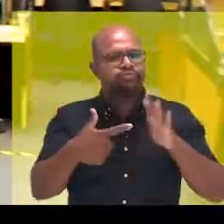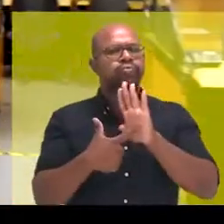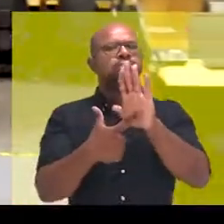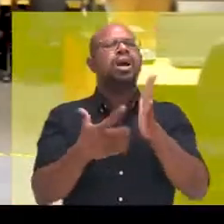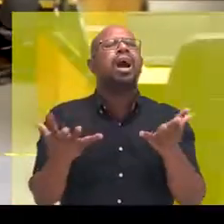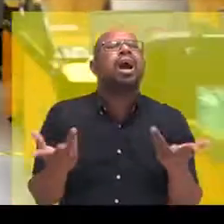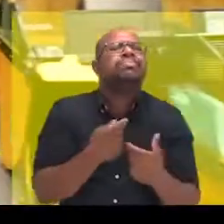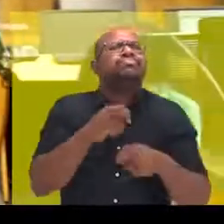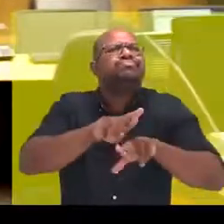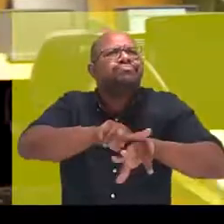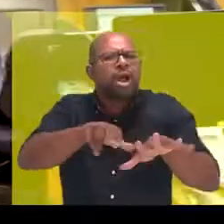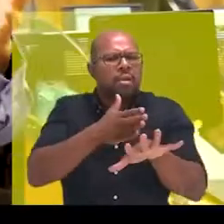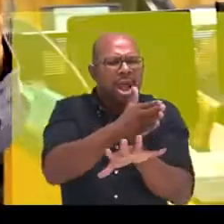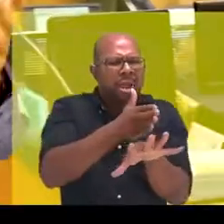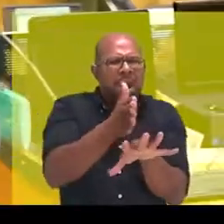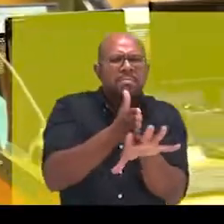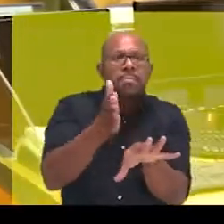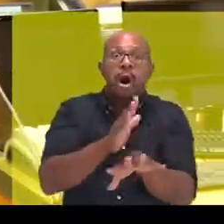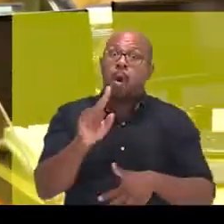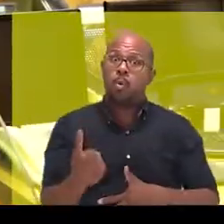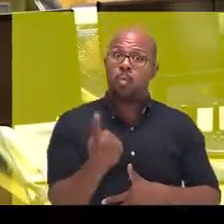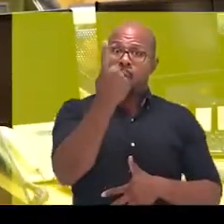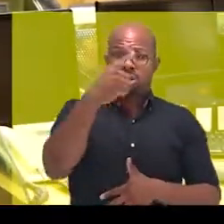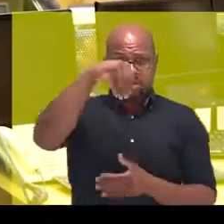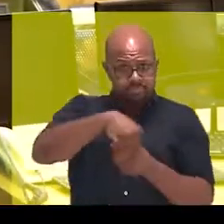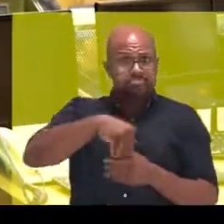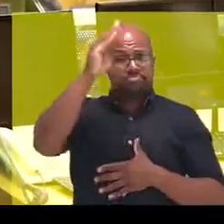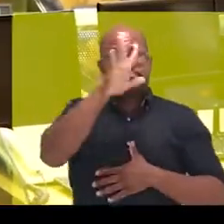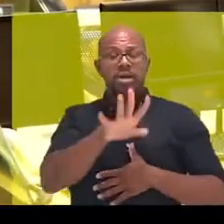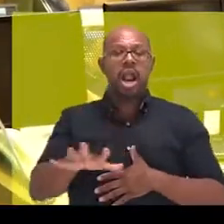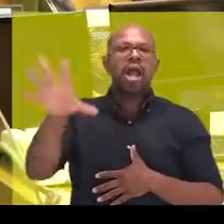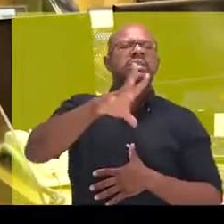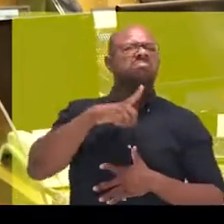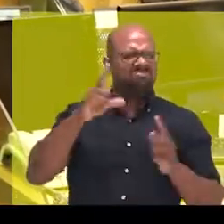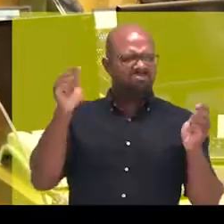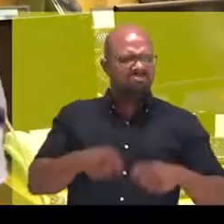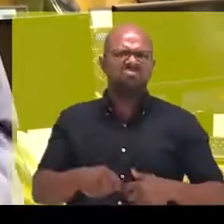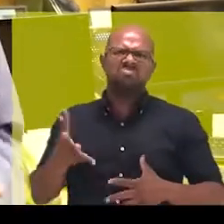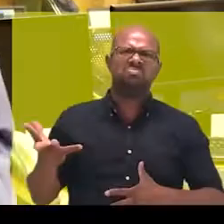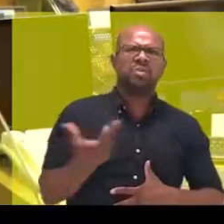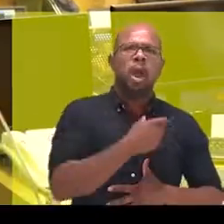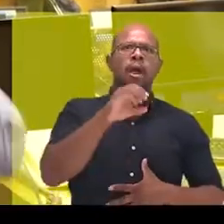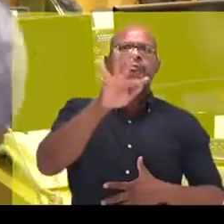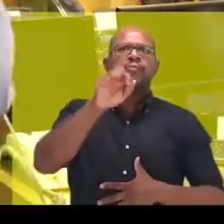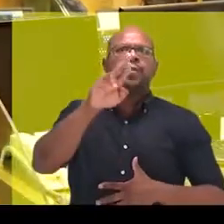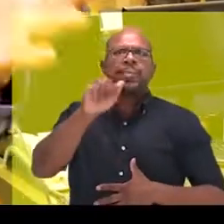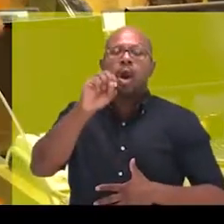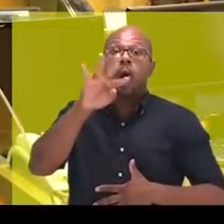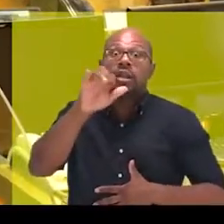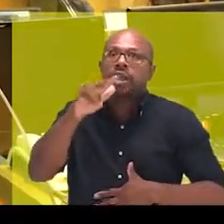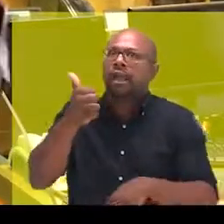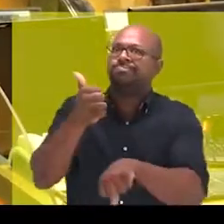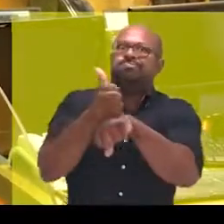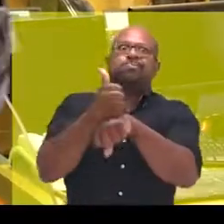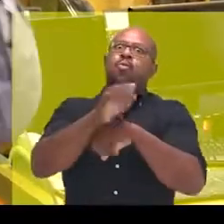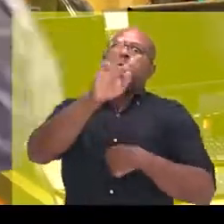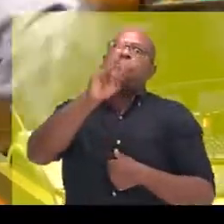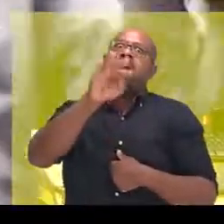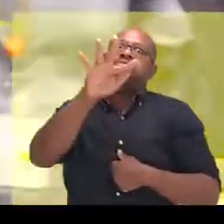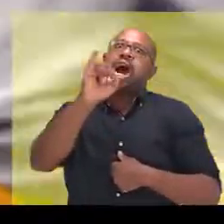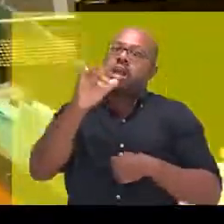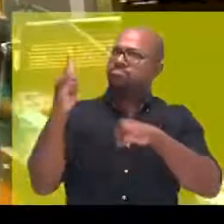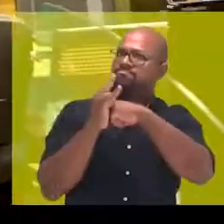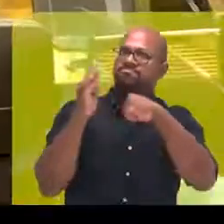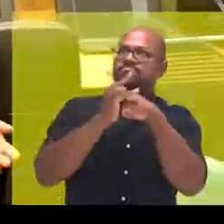nossa capilaridade ampla e única em todo o território nacional. Temos uma grande rede de fibra ótica e a maior rede Wi-Fi